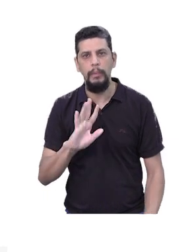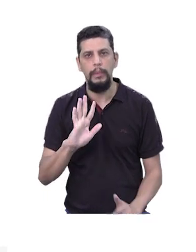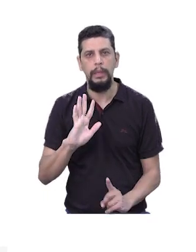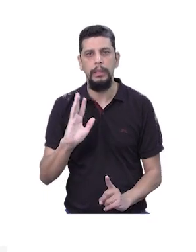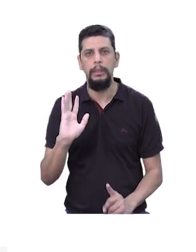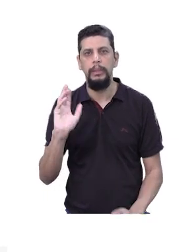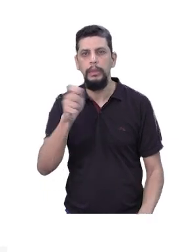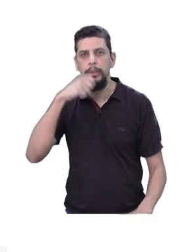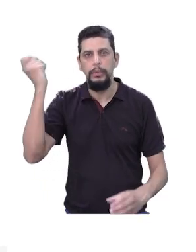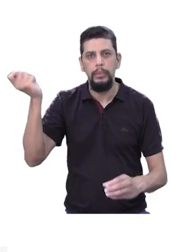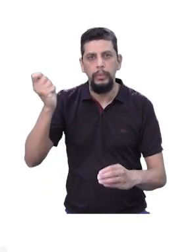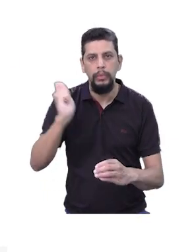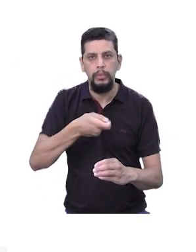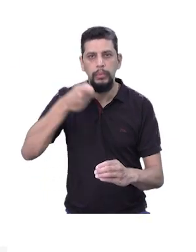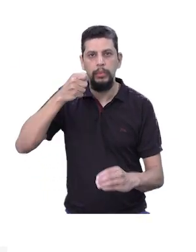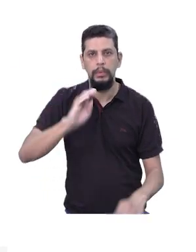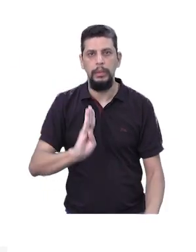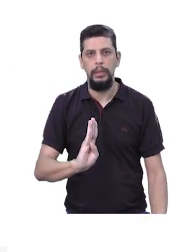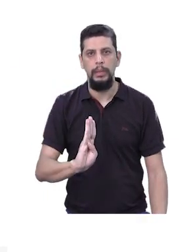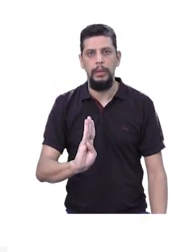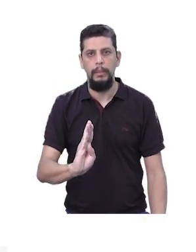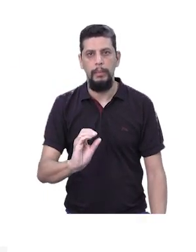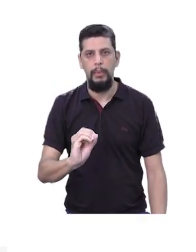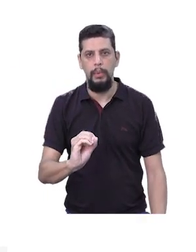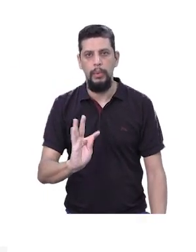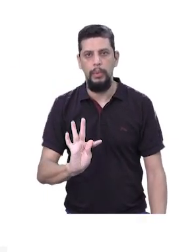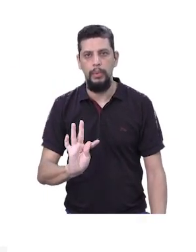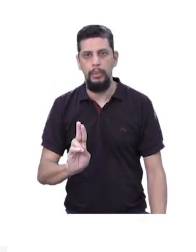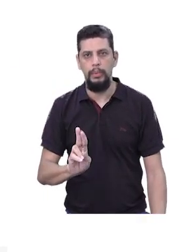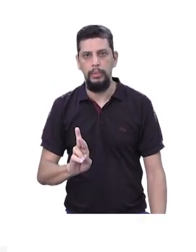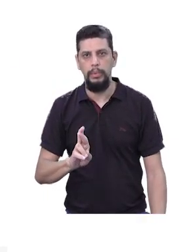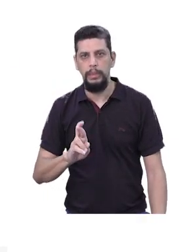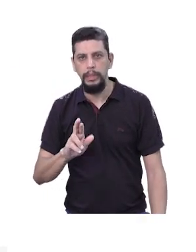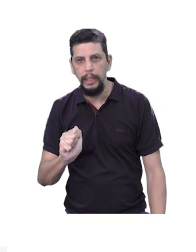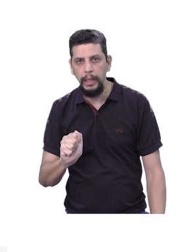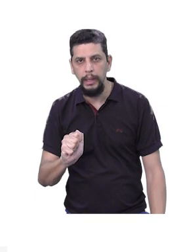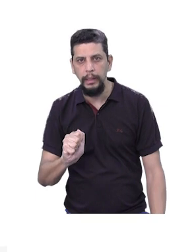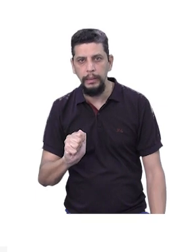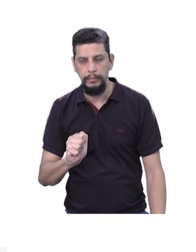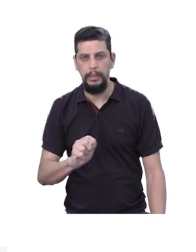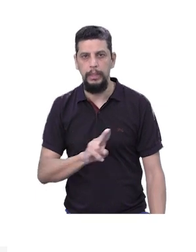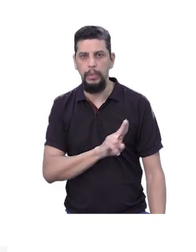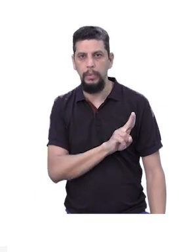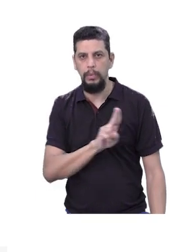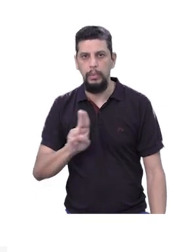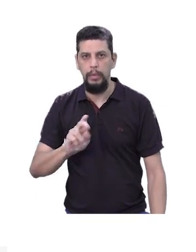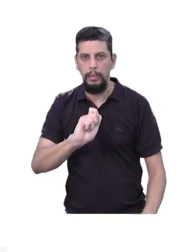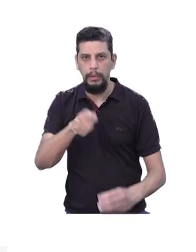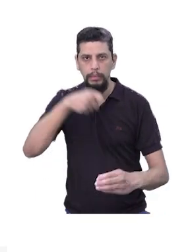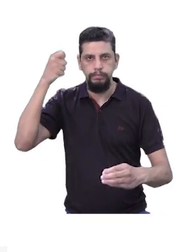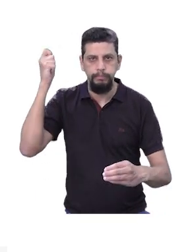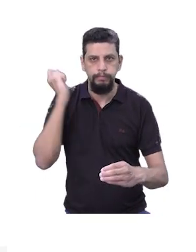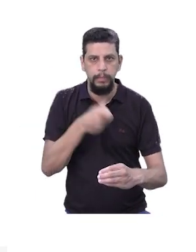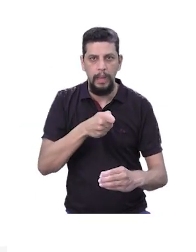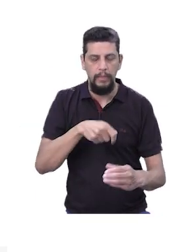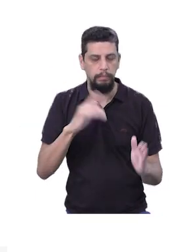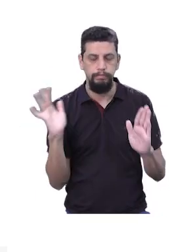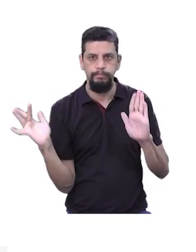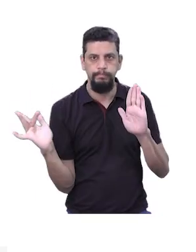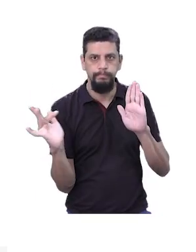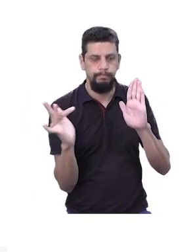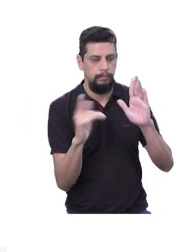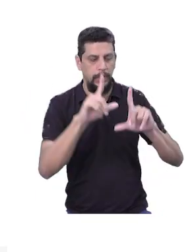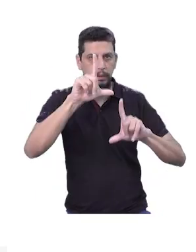é o nome do mágico. Mágico botura. Ó, eles vão fazer da mesma forma, né, Rafaela? Eles vão colocar o dedinho